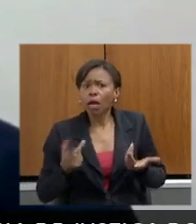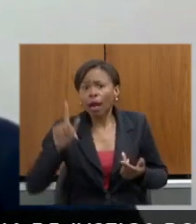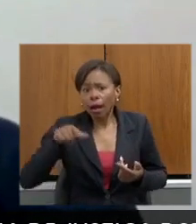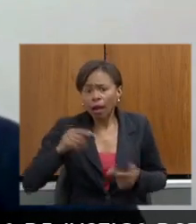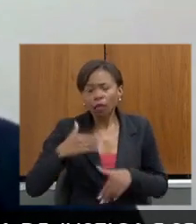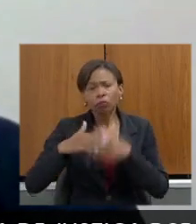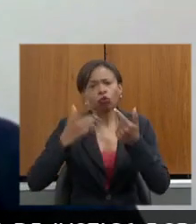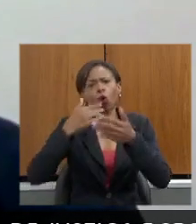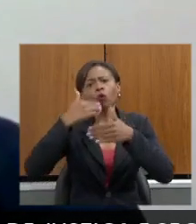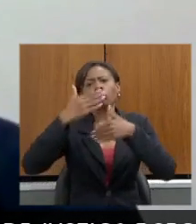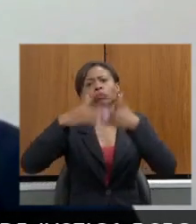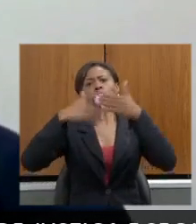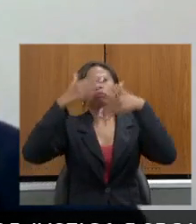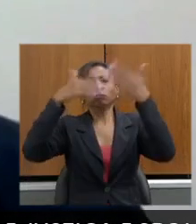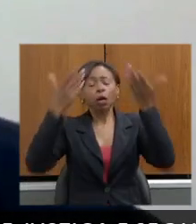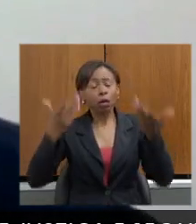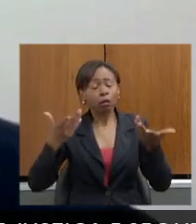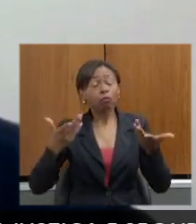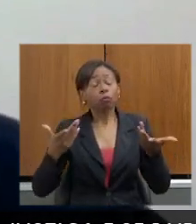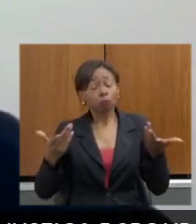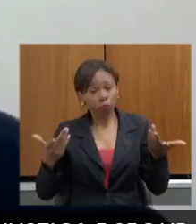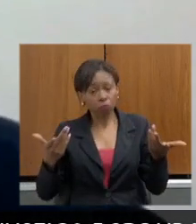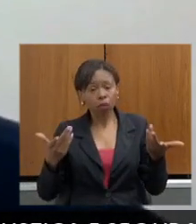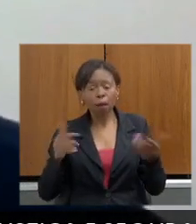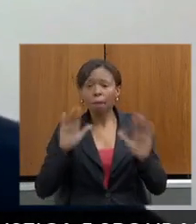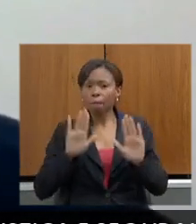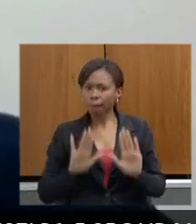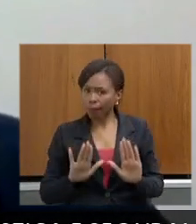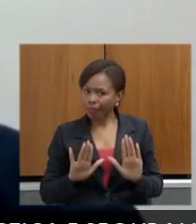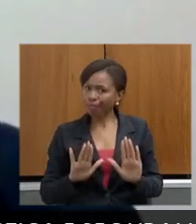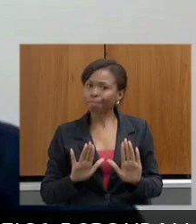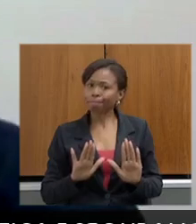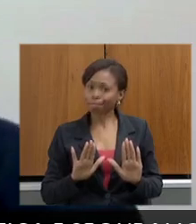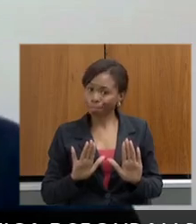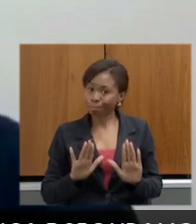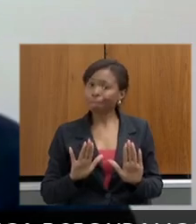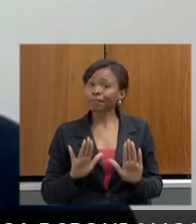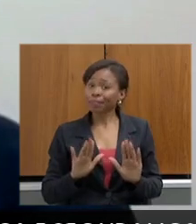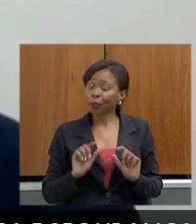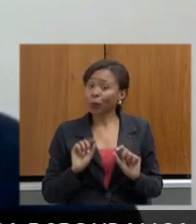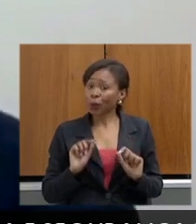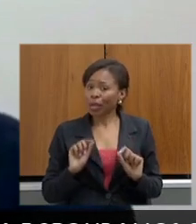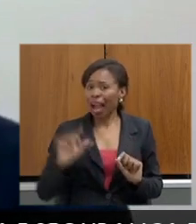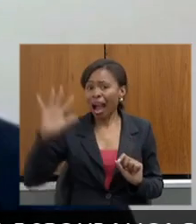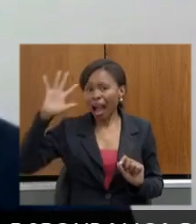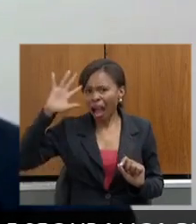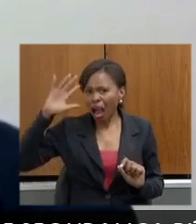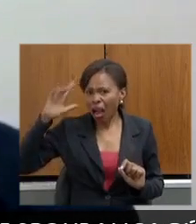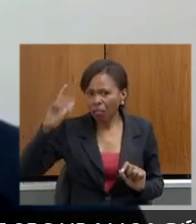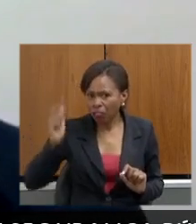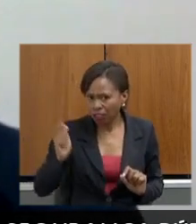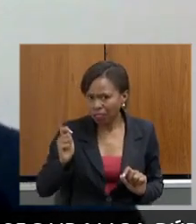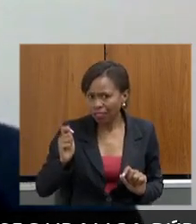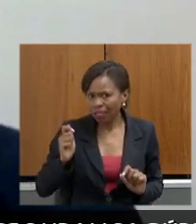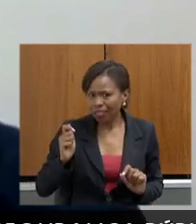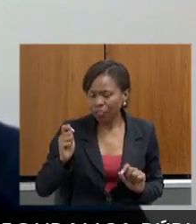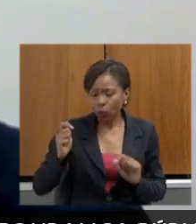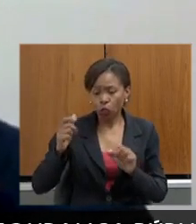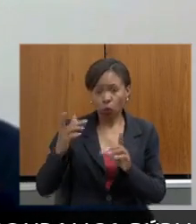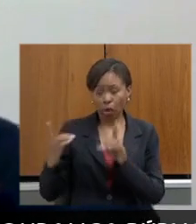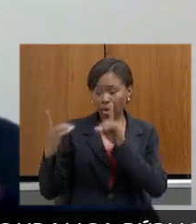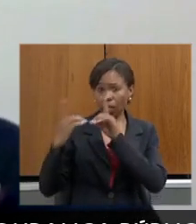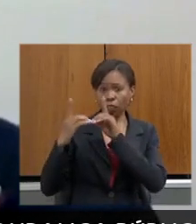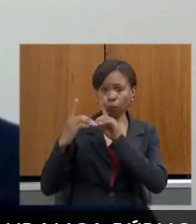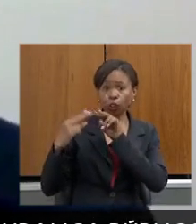isso é modernização agora nós podemos achar que o plantão digital e aqui